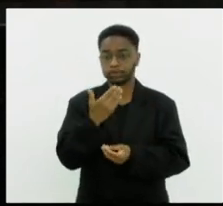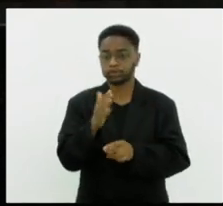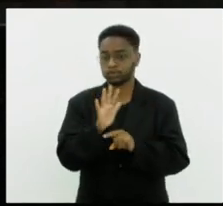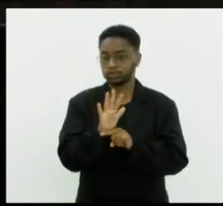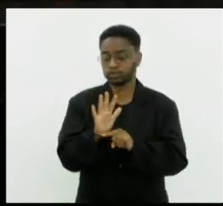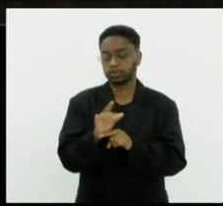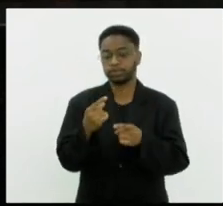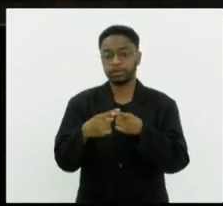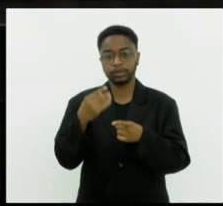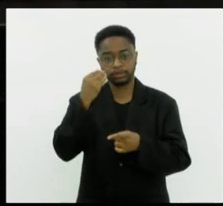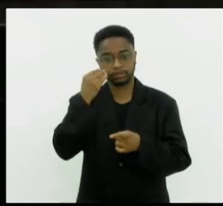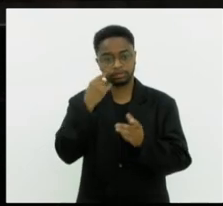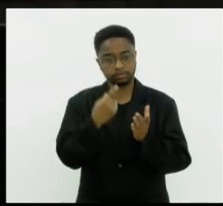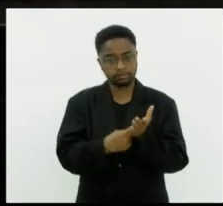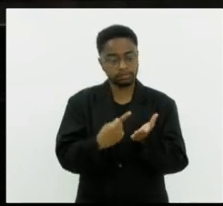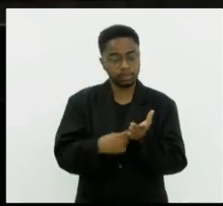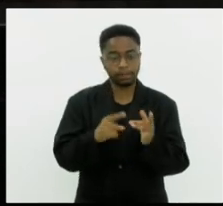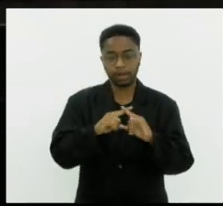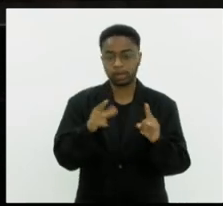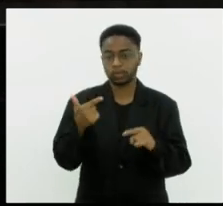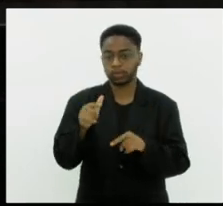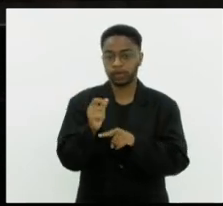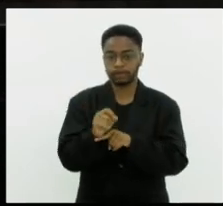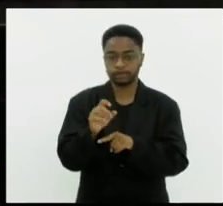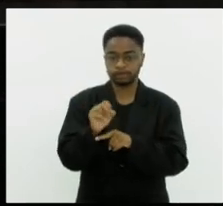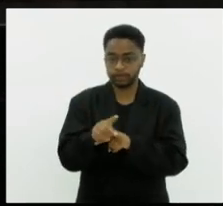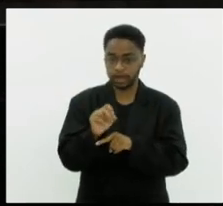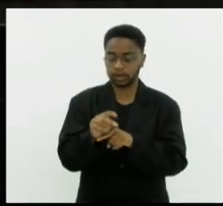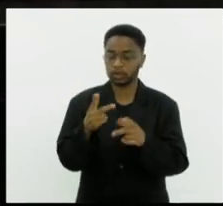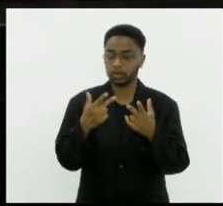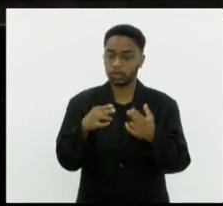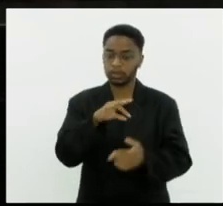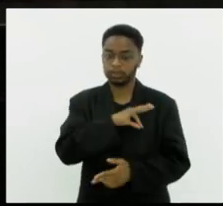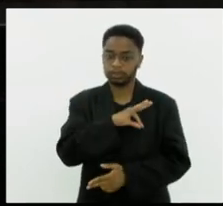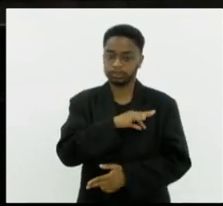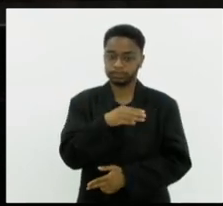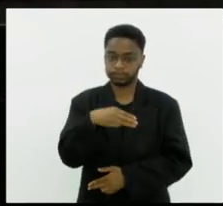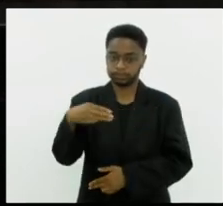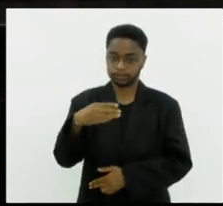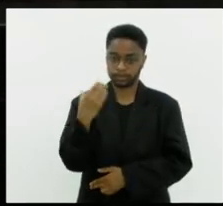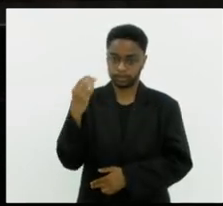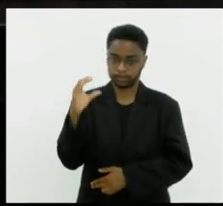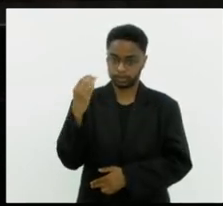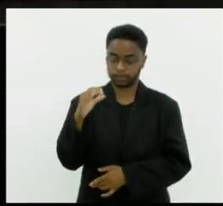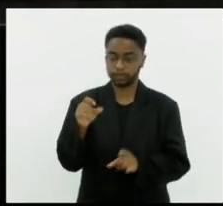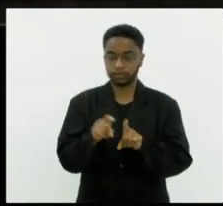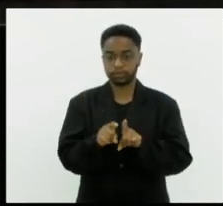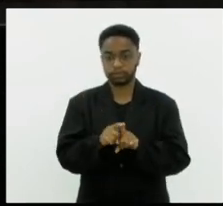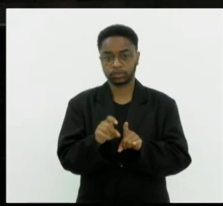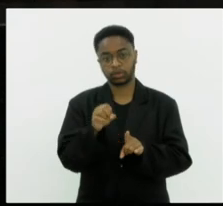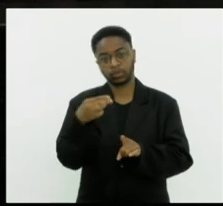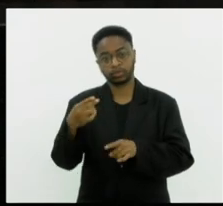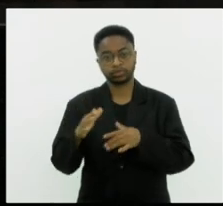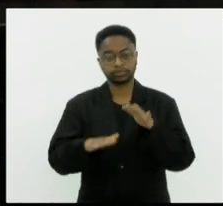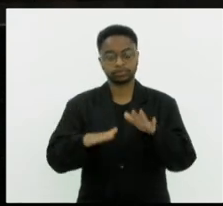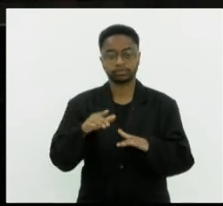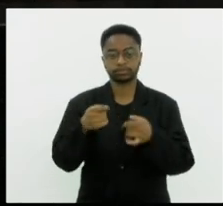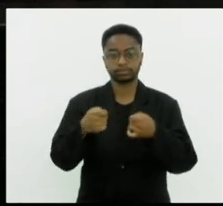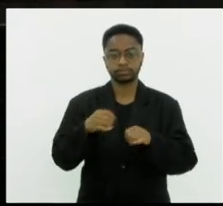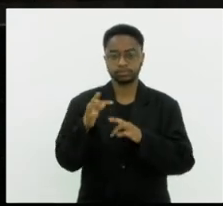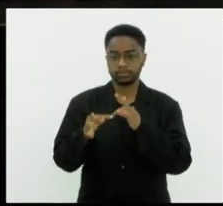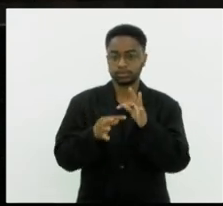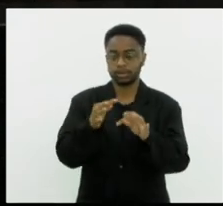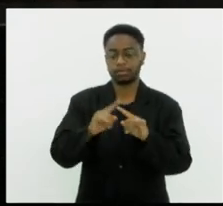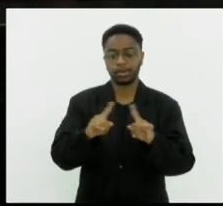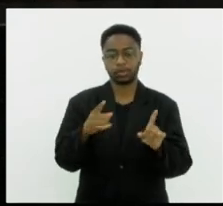Tentam marcar e não tem vaga, como foi o caso do policial militar em Niterói. Ou tem que fazer um tratamento prolongado?